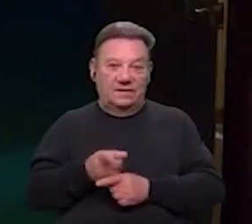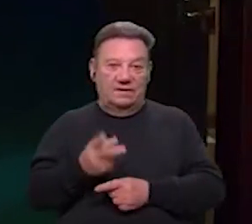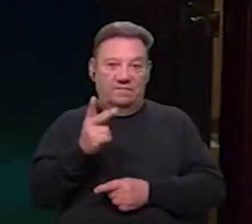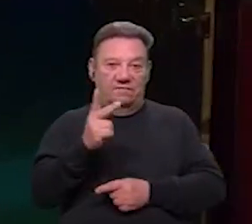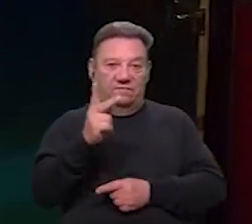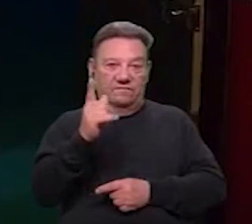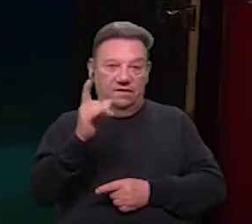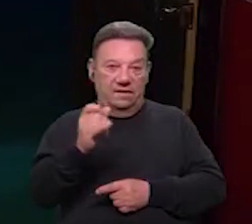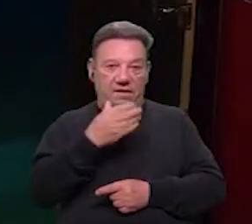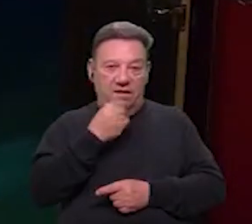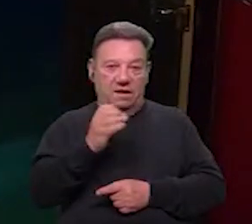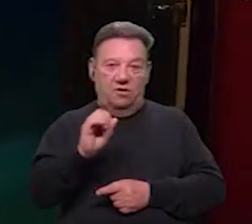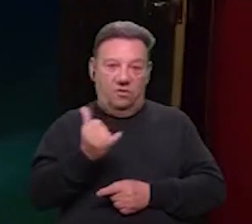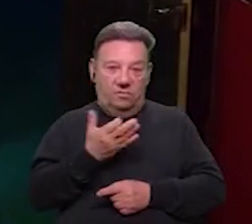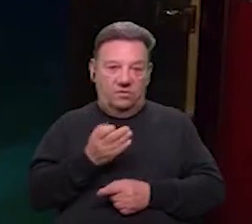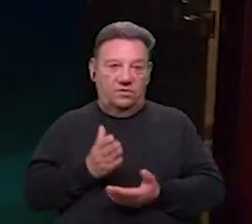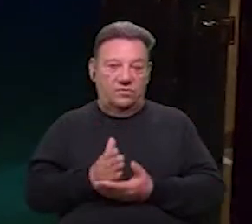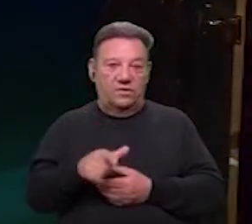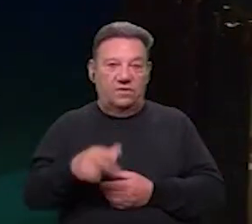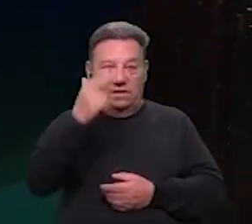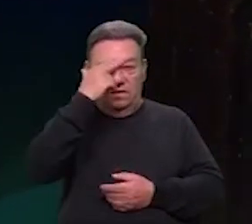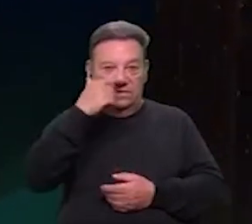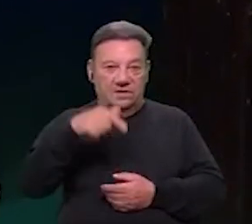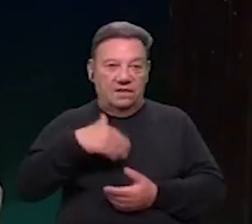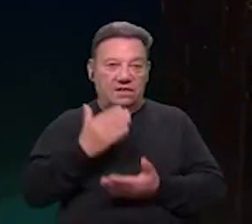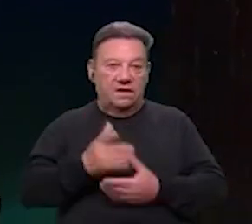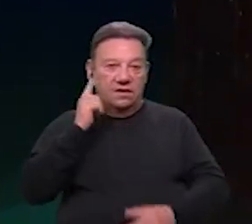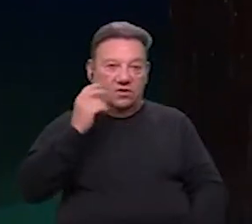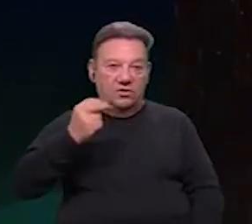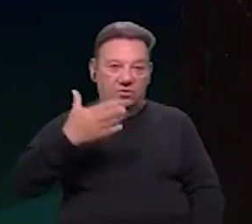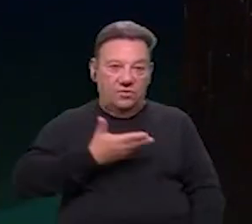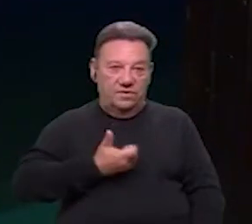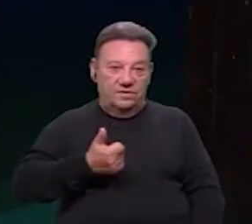Vila Natal de Óbidos que está a decorrer aqui no Castelo até ao dia 31 de dezembro.